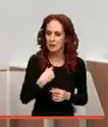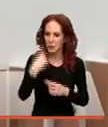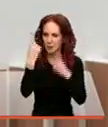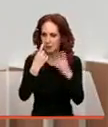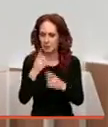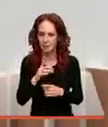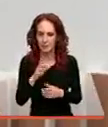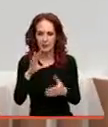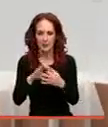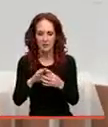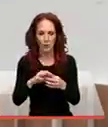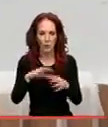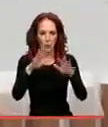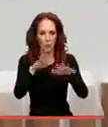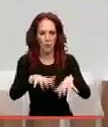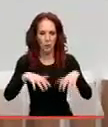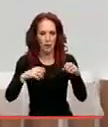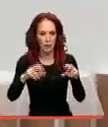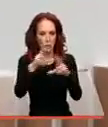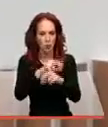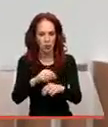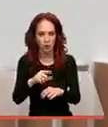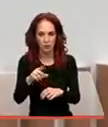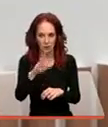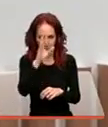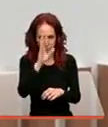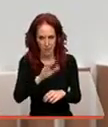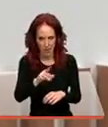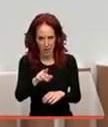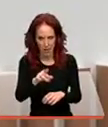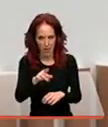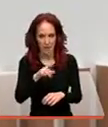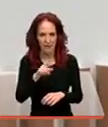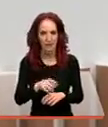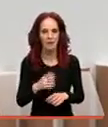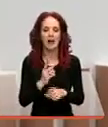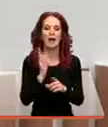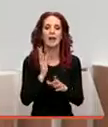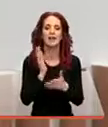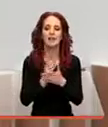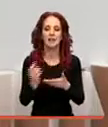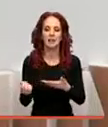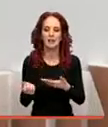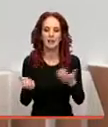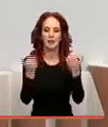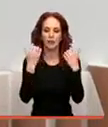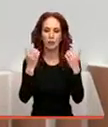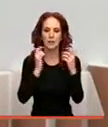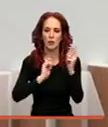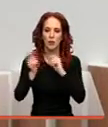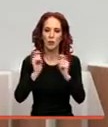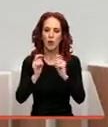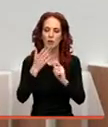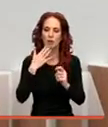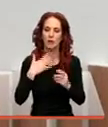eu tenho a ver com o novo parlamento o resultado é assim que vai falar exatamente que era em terceiro 11 uma informação do repórter que